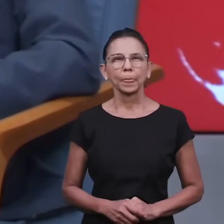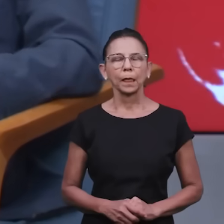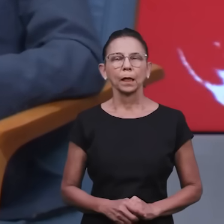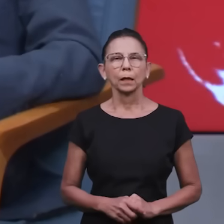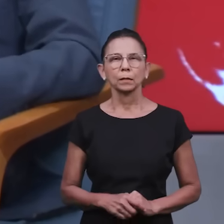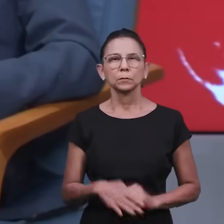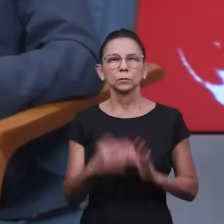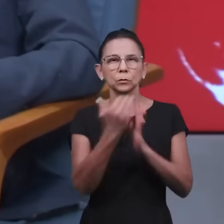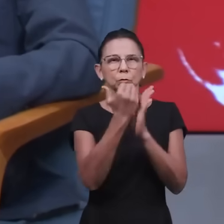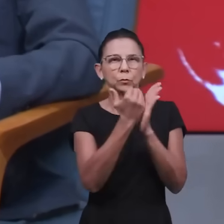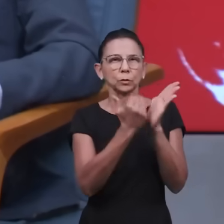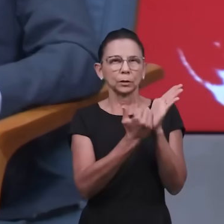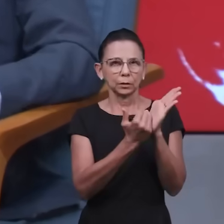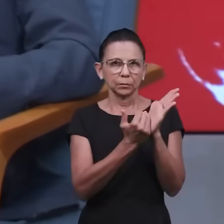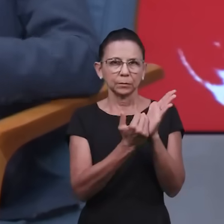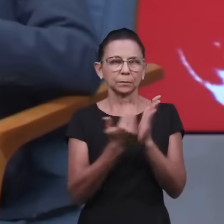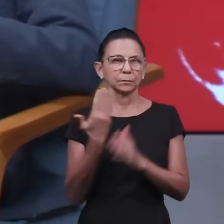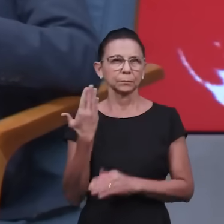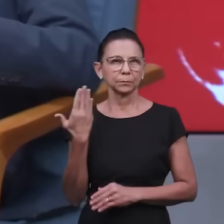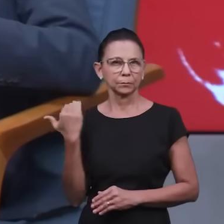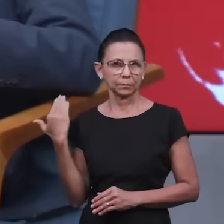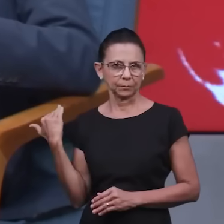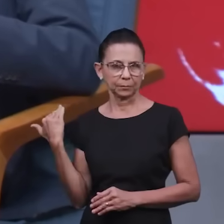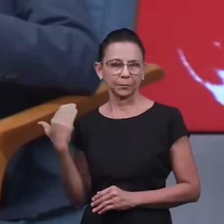Nos programas anteriores,